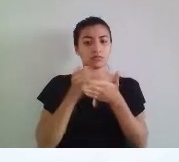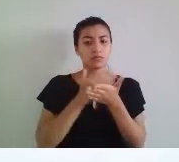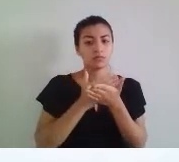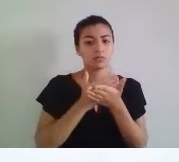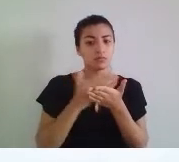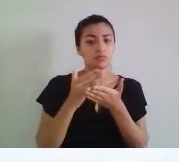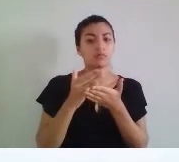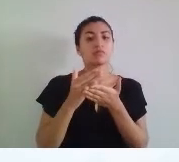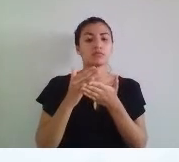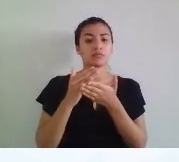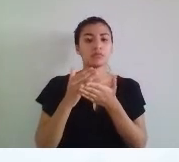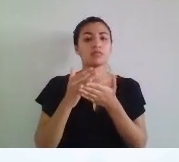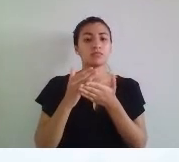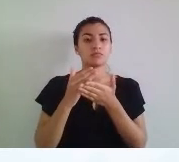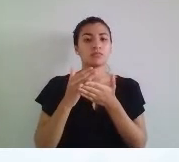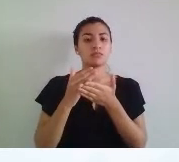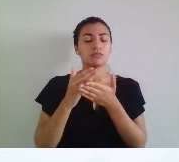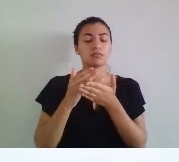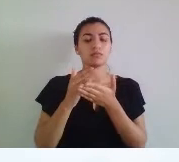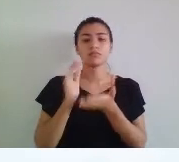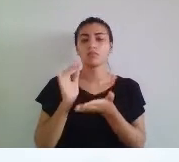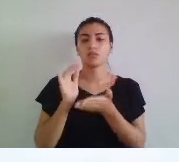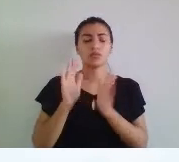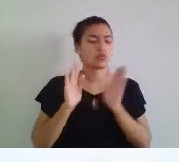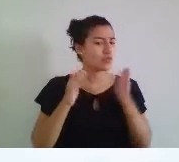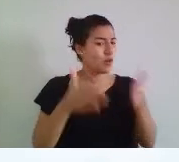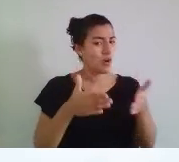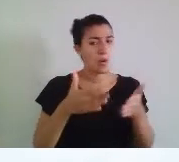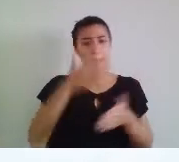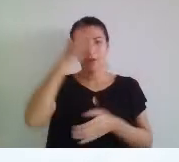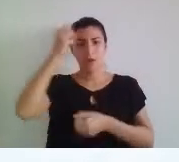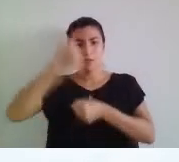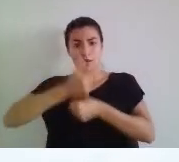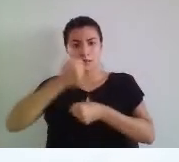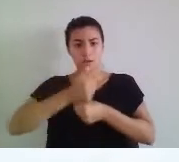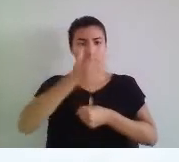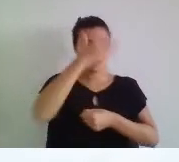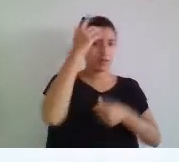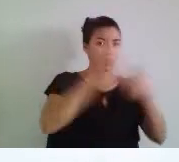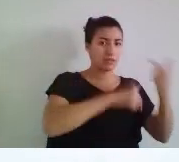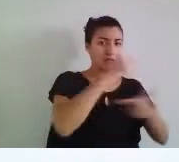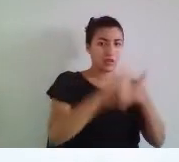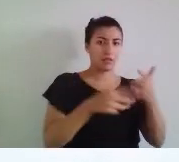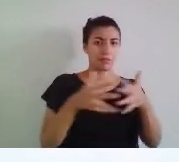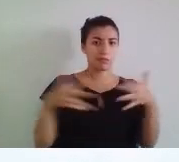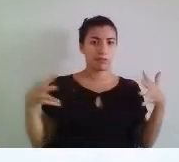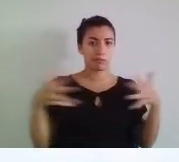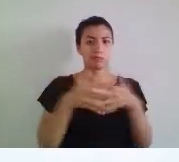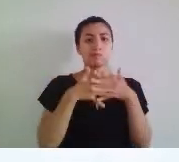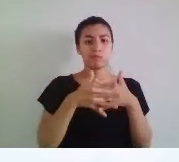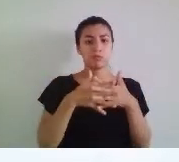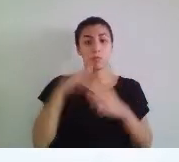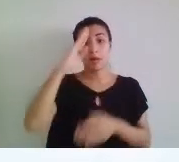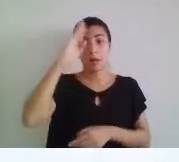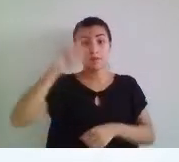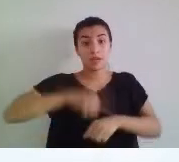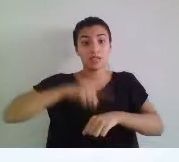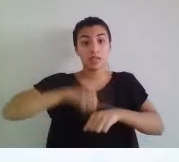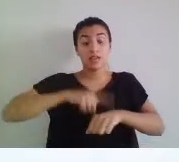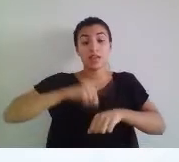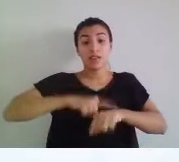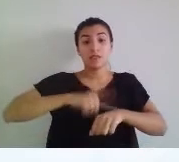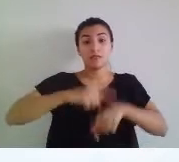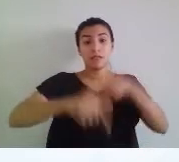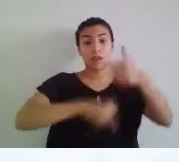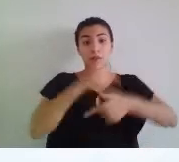nessa divergência central entre patronato e classe trabalhadora sobre, principalmente, tempos de trabalho e o valor da